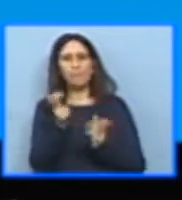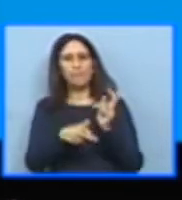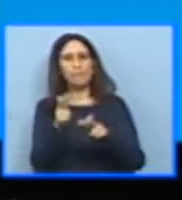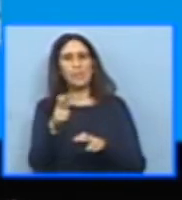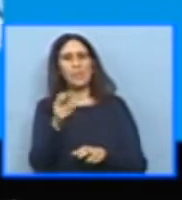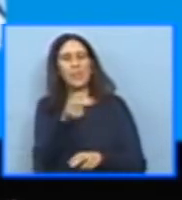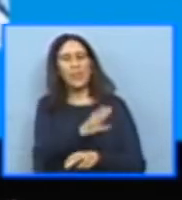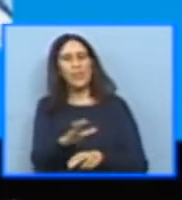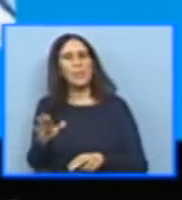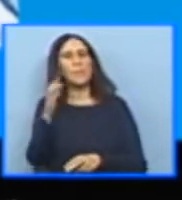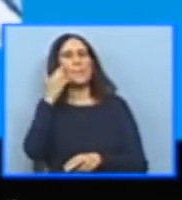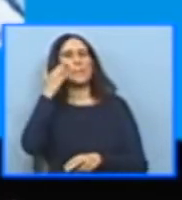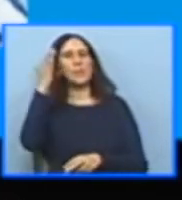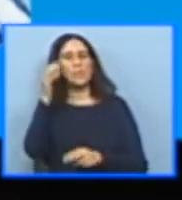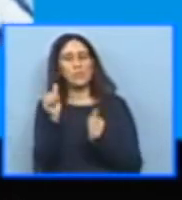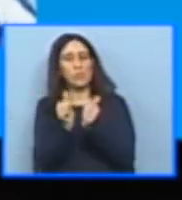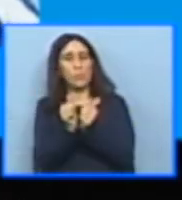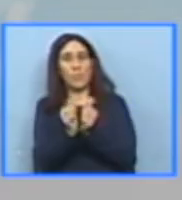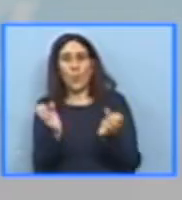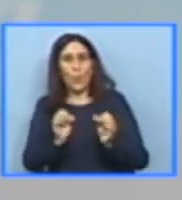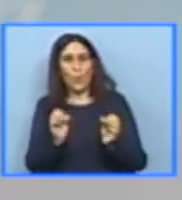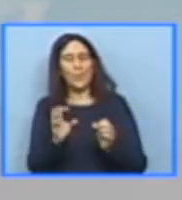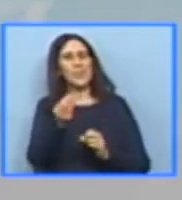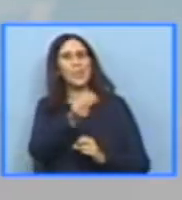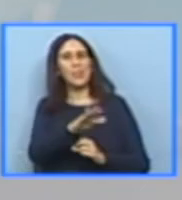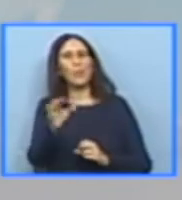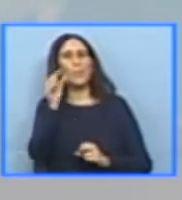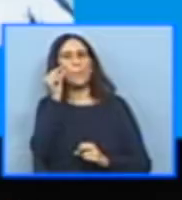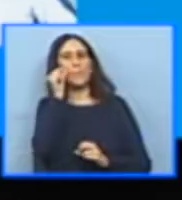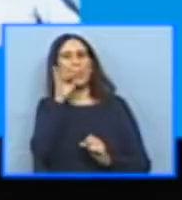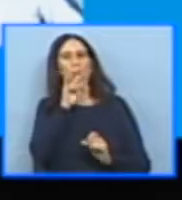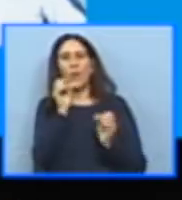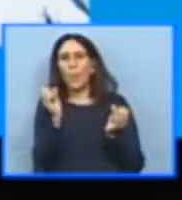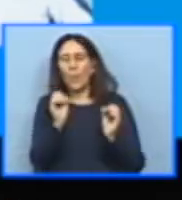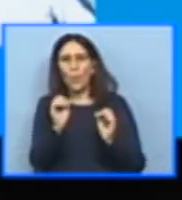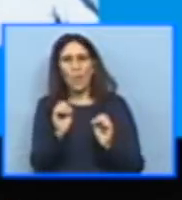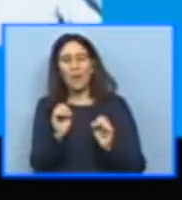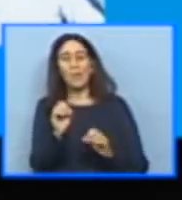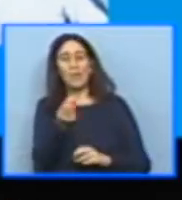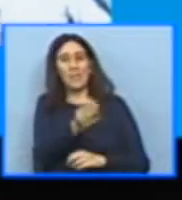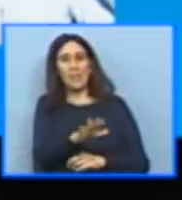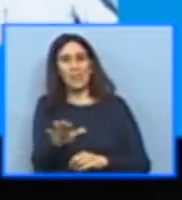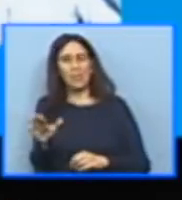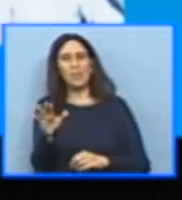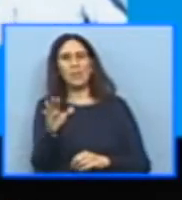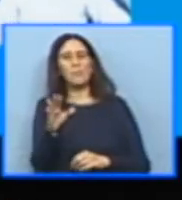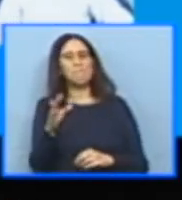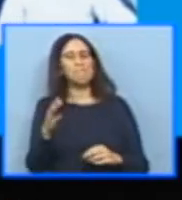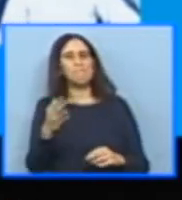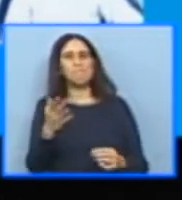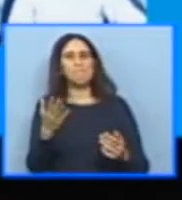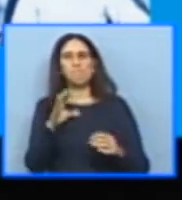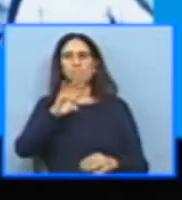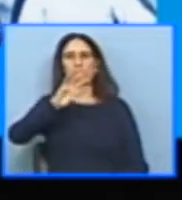crianças migrantes não acompanhadas. São crianças que não têm pai, são crianças que não têm mãe, são crianças que não conhecem